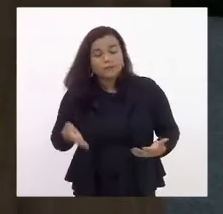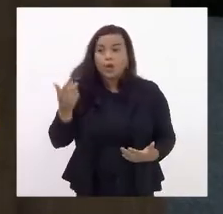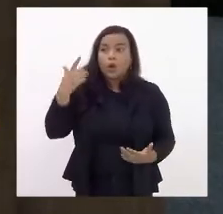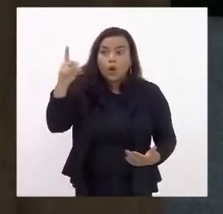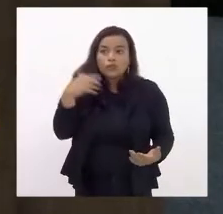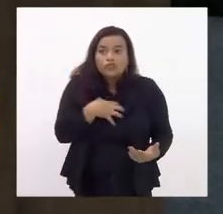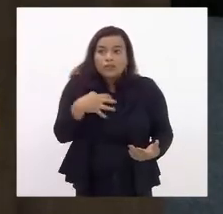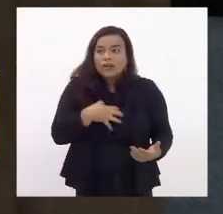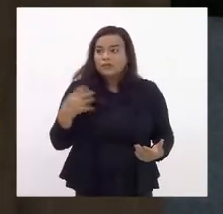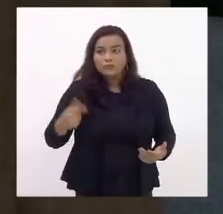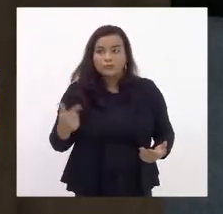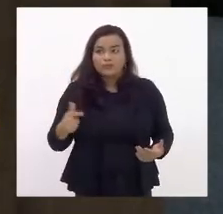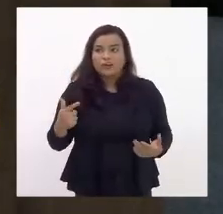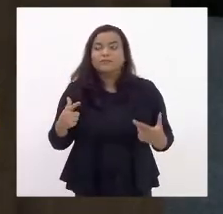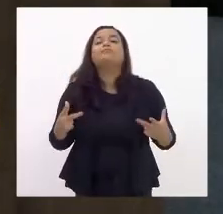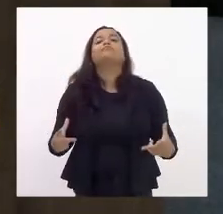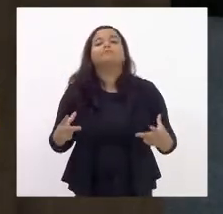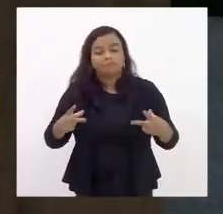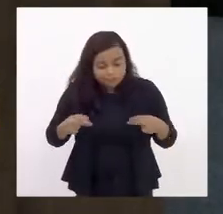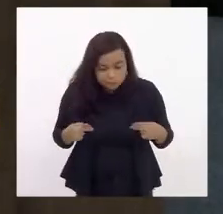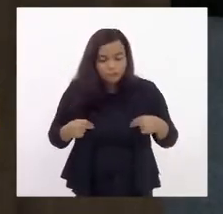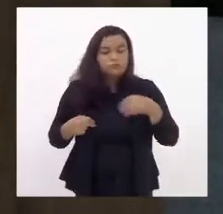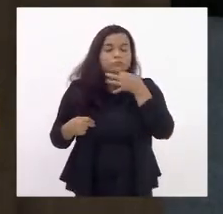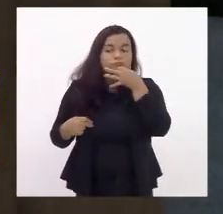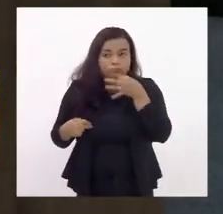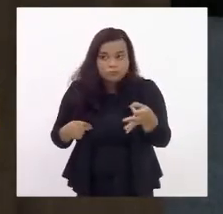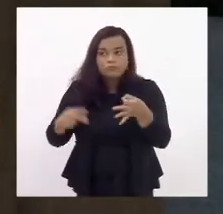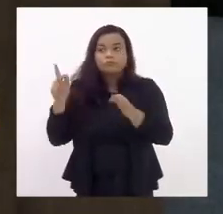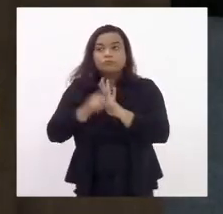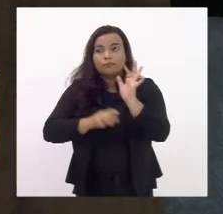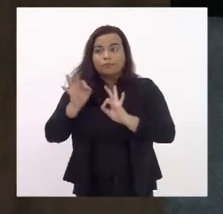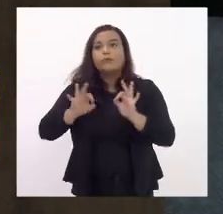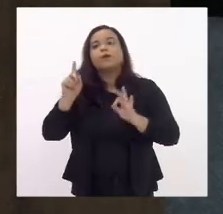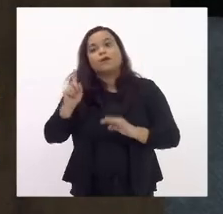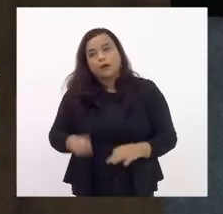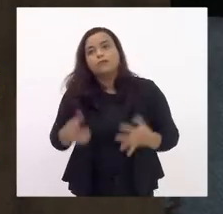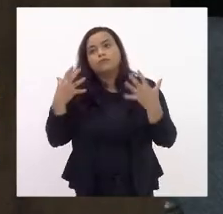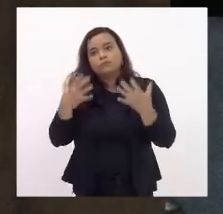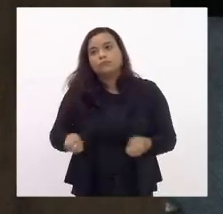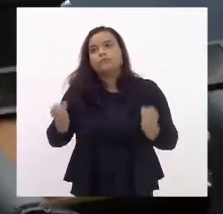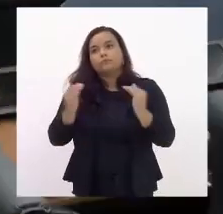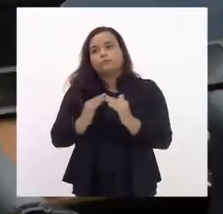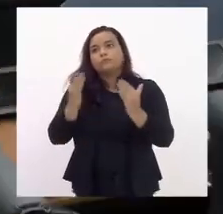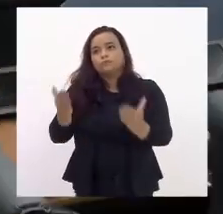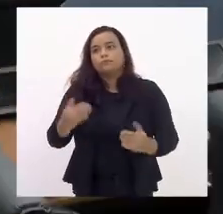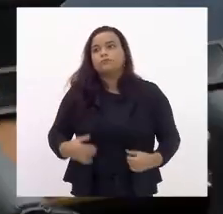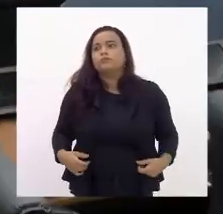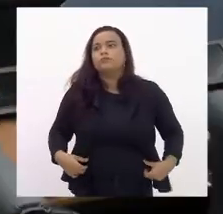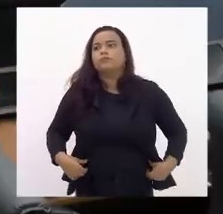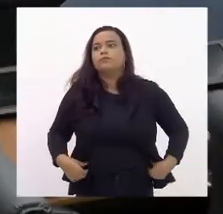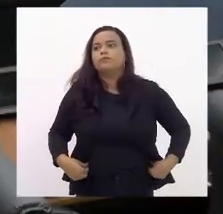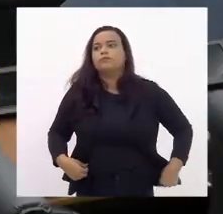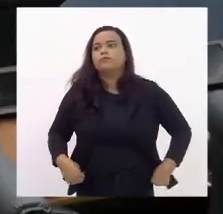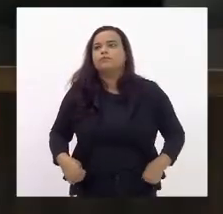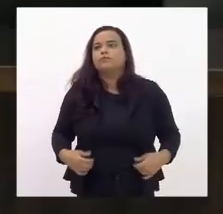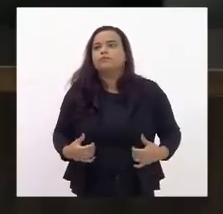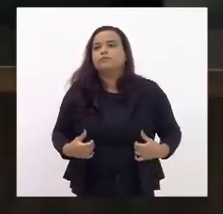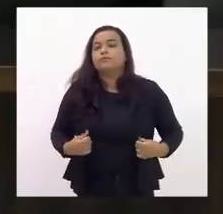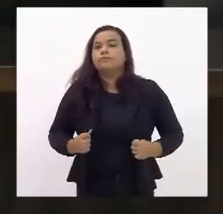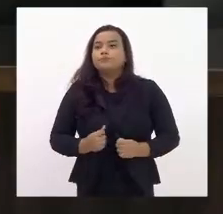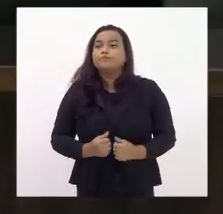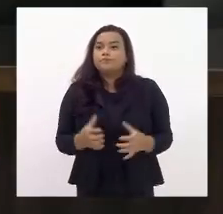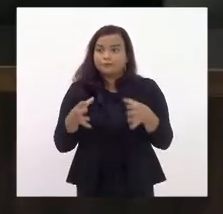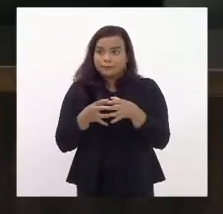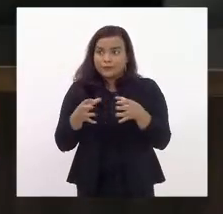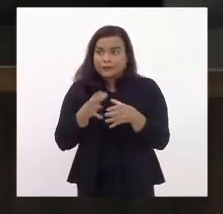forma. No mérito, o parecer a esse projeto é extremamente favorável. Pela Comissão de